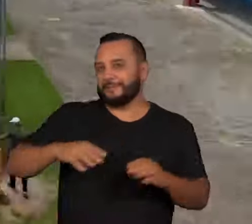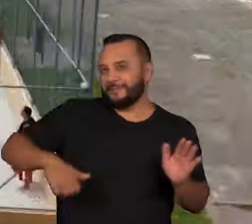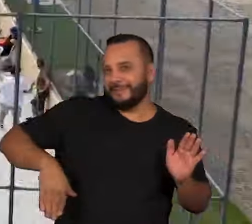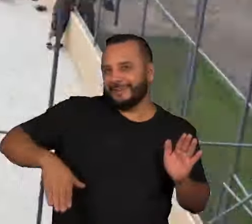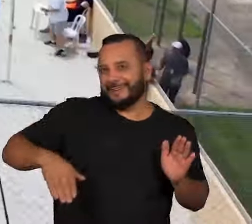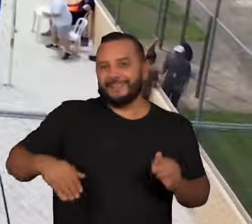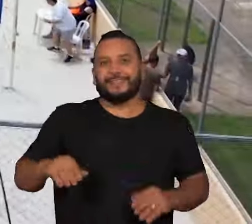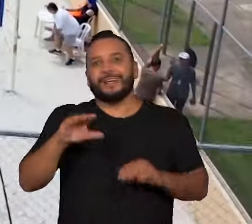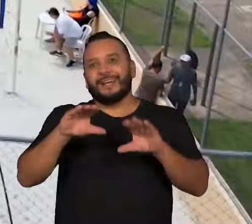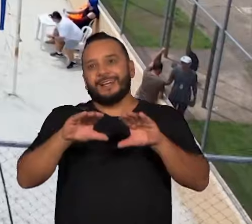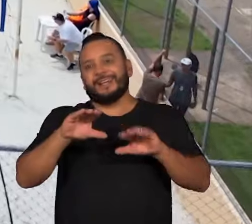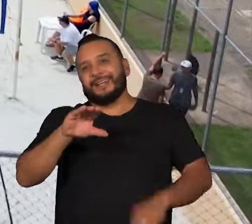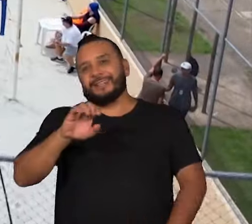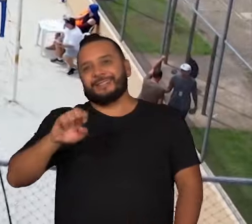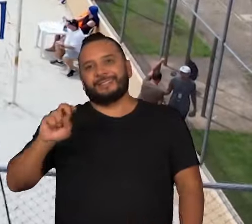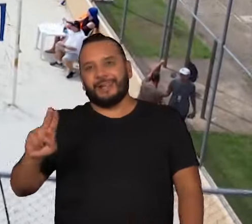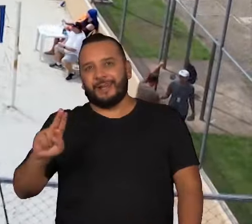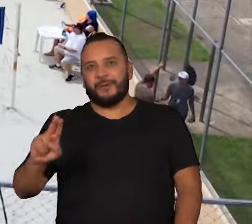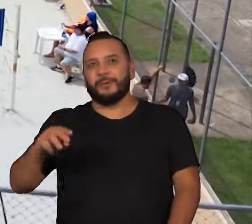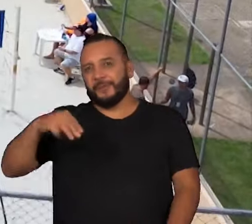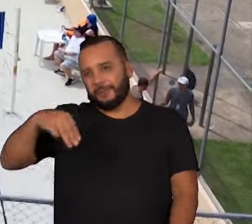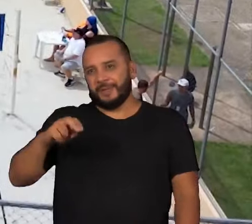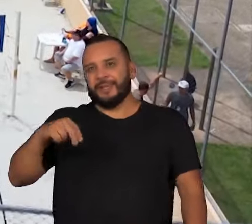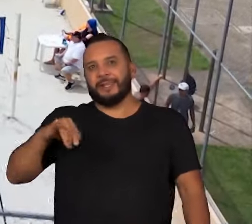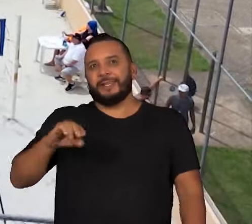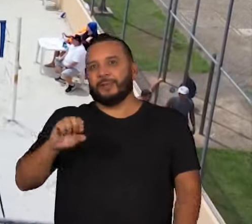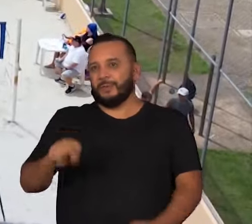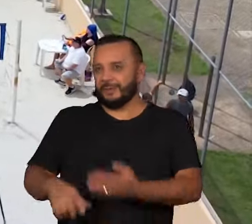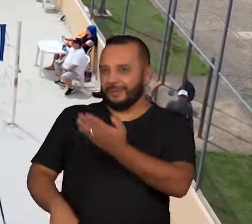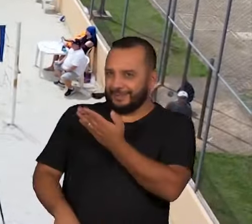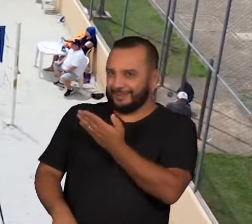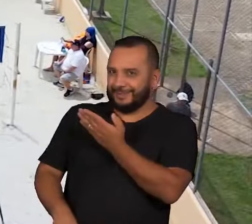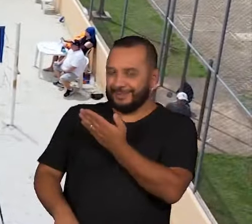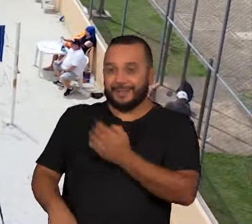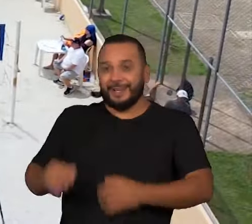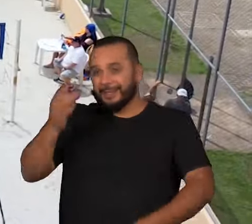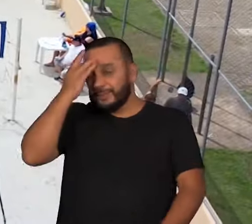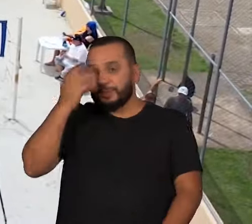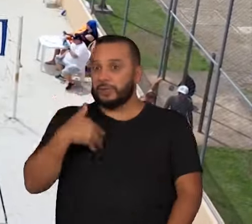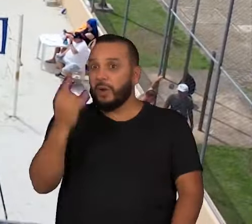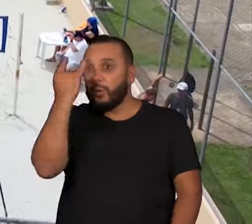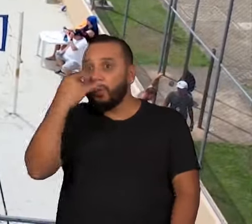invadiu o céu meninos vem conquistando todos que colocam o pé na areia.